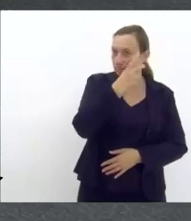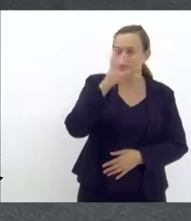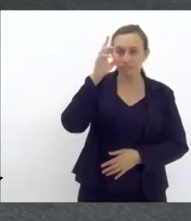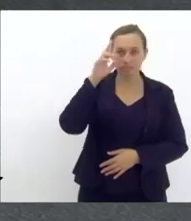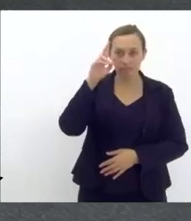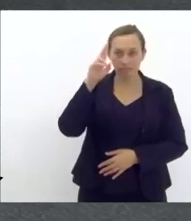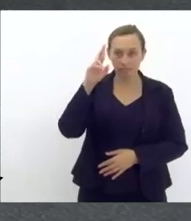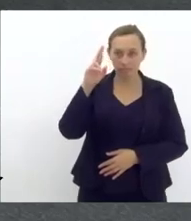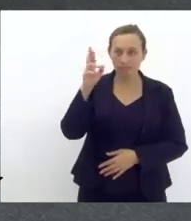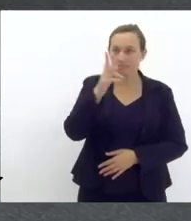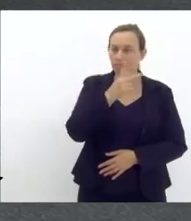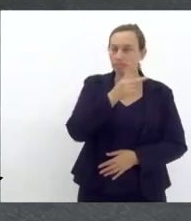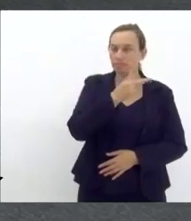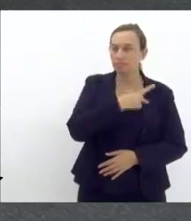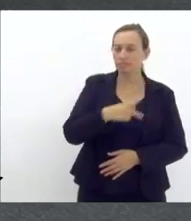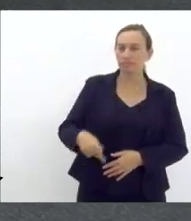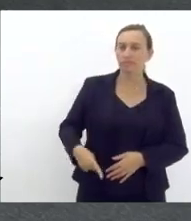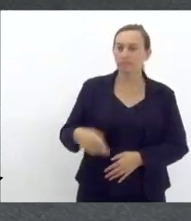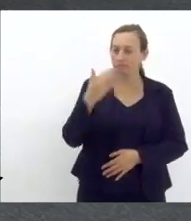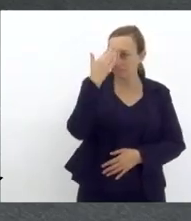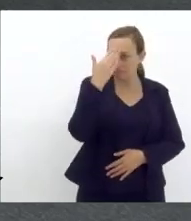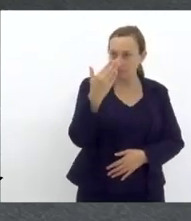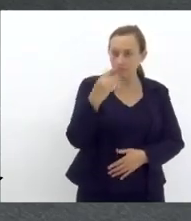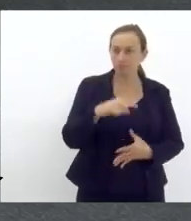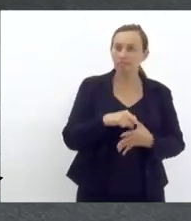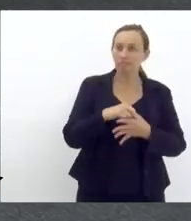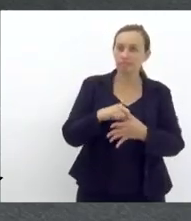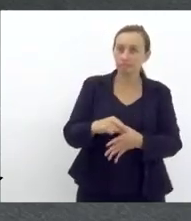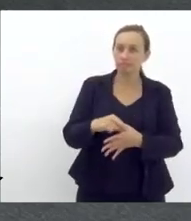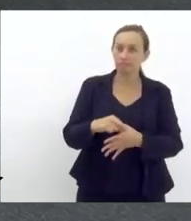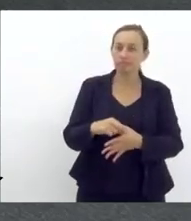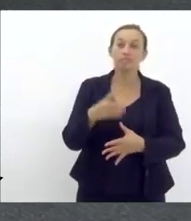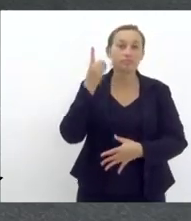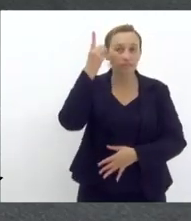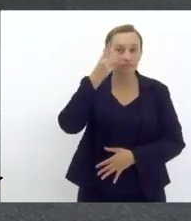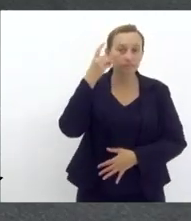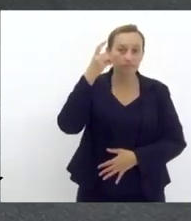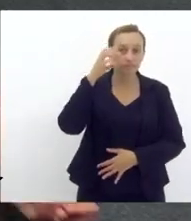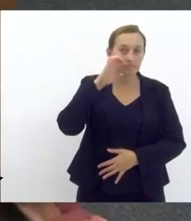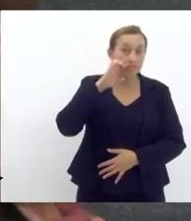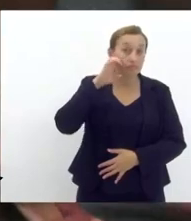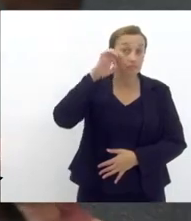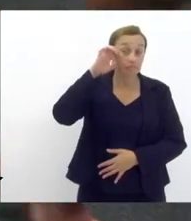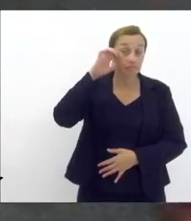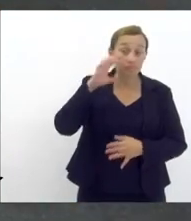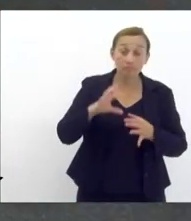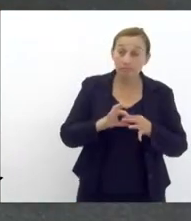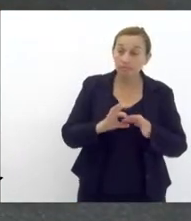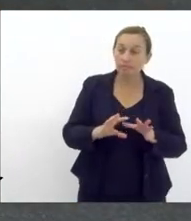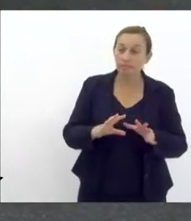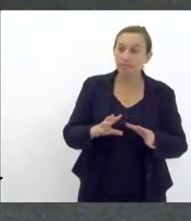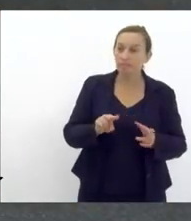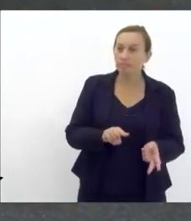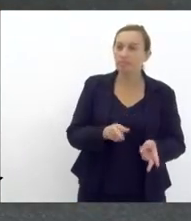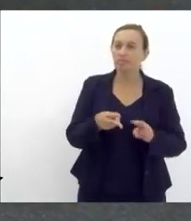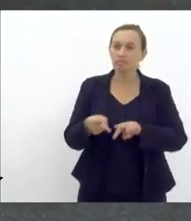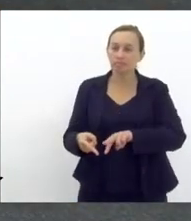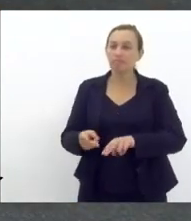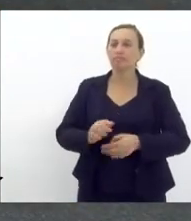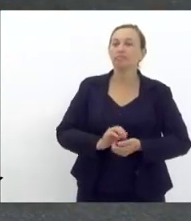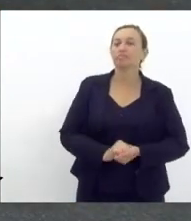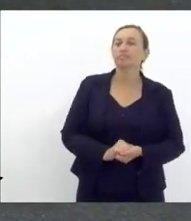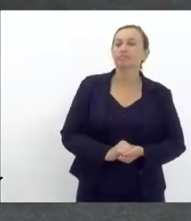primeiro Quero Agradecer aqui a líder né a deputada Érica tá que é morto que me permitiu fazer um encaminhamento